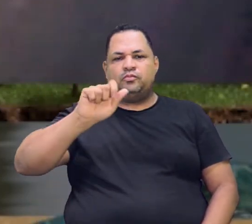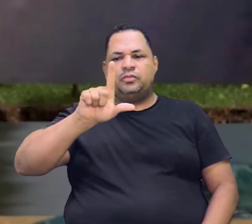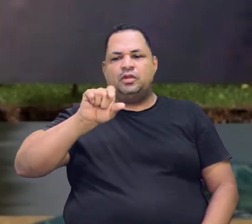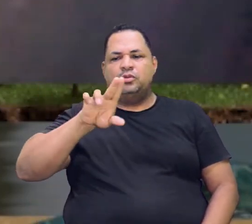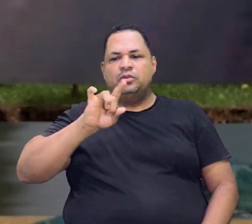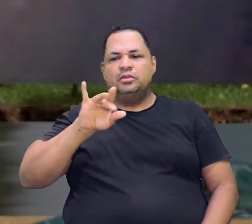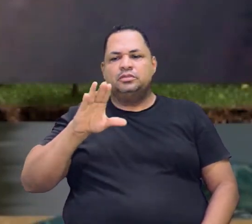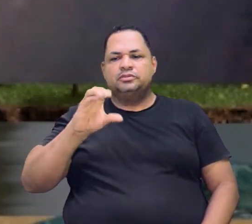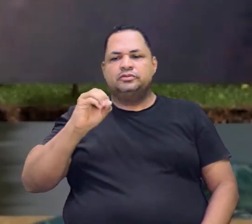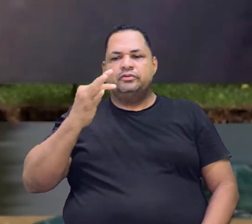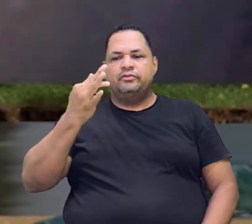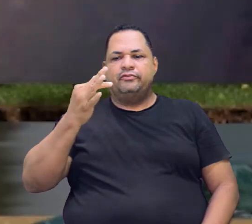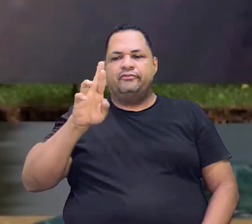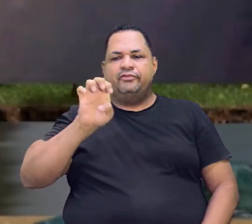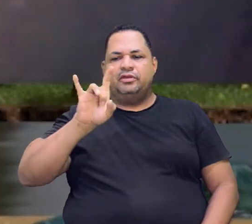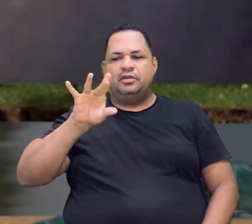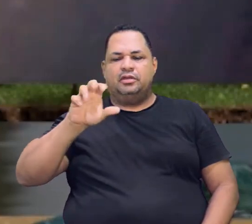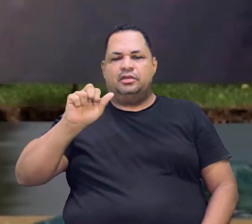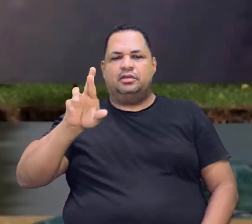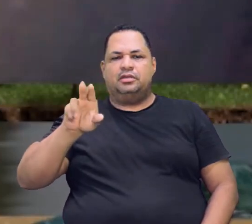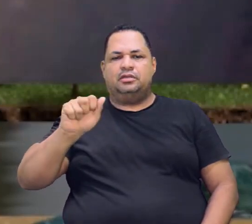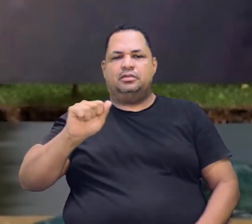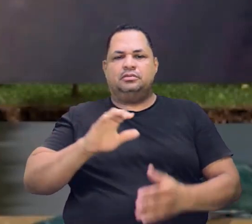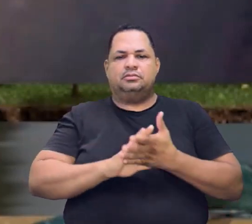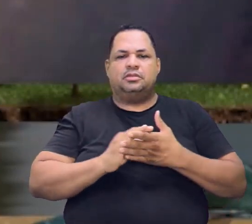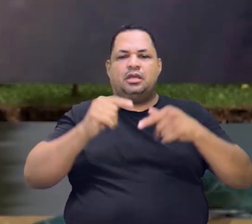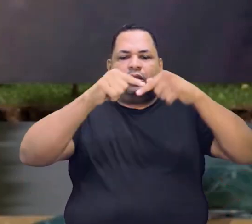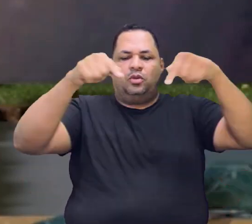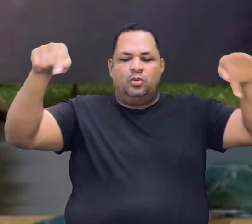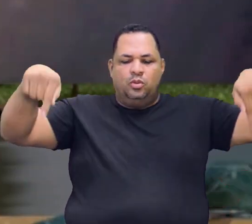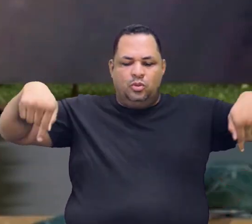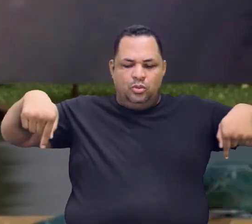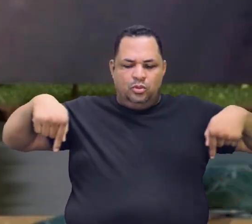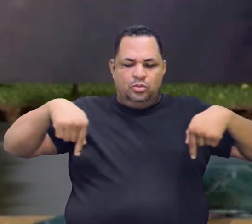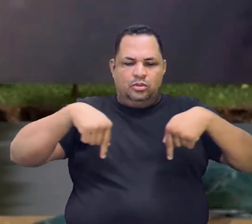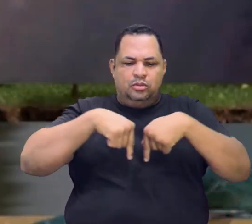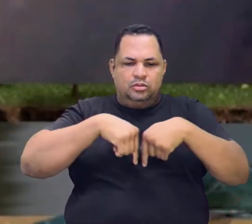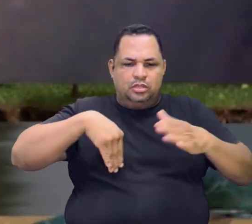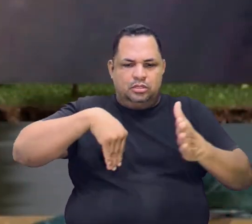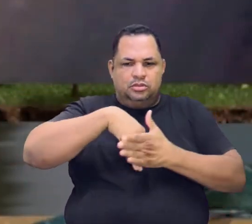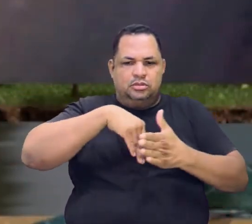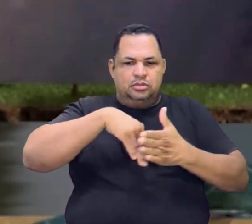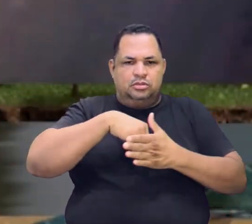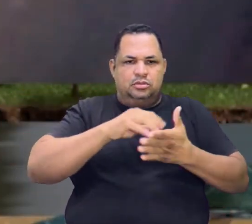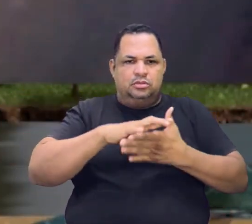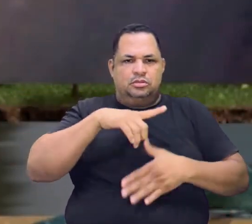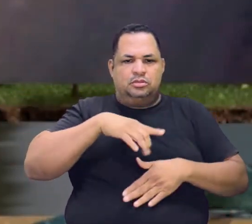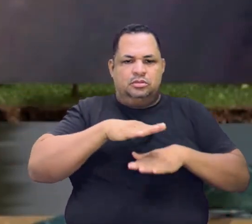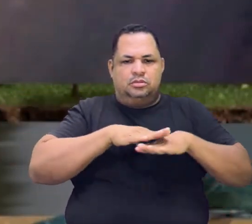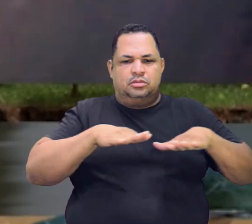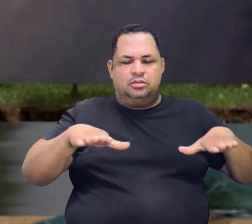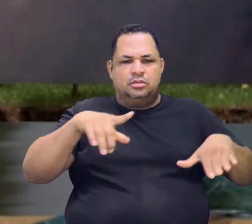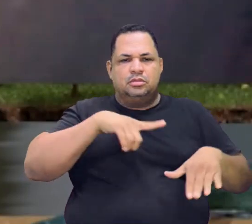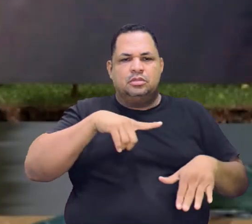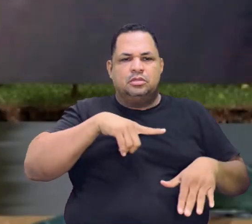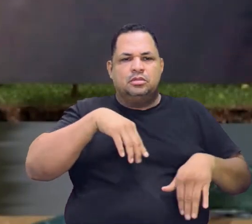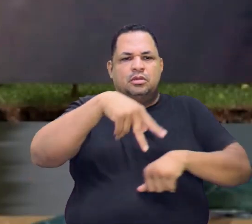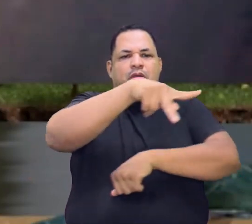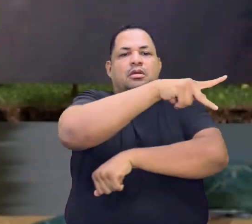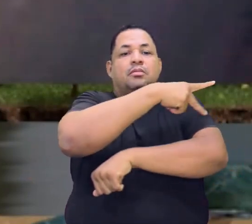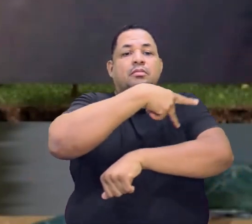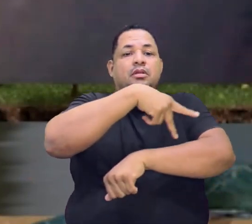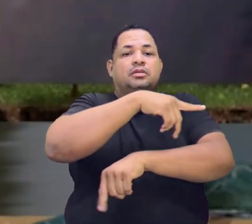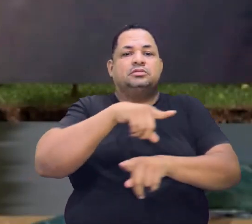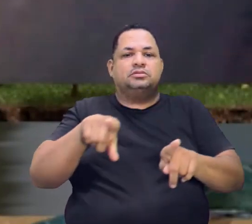Aloísio Ferreira. O estádio aqui de Porto Velho se chama Aloísio Ferreira, tem uma praça que é